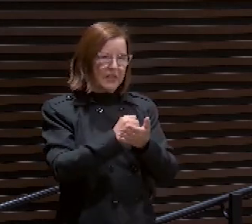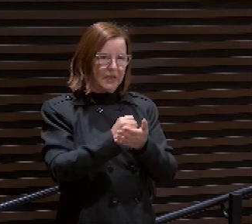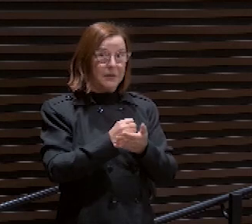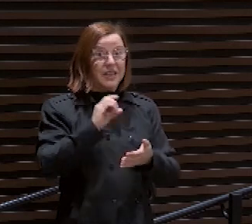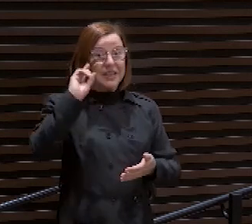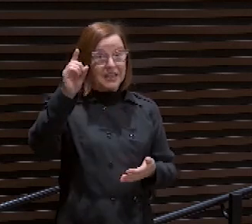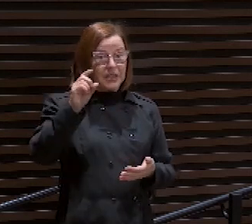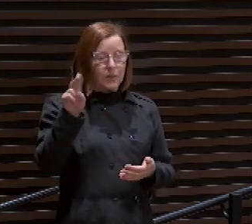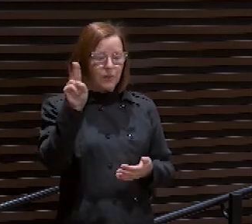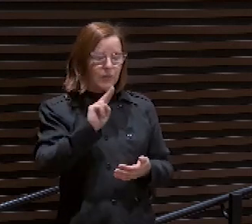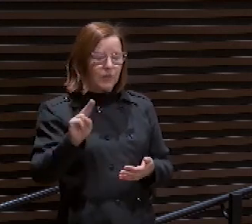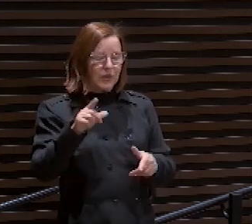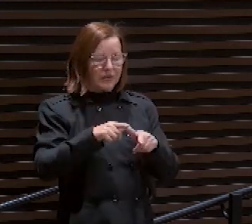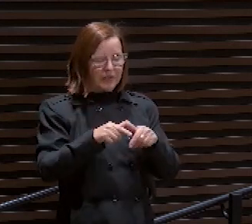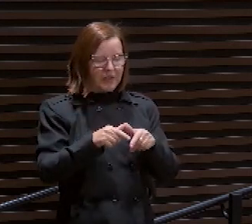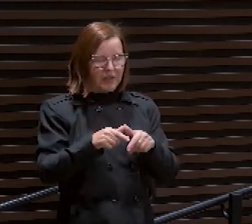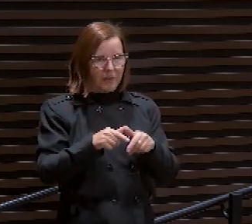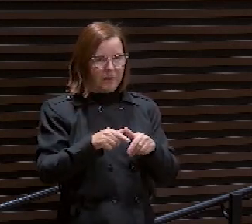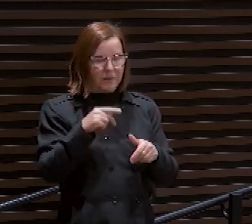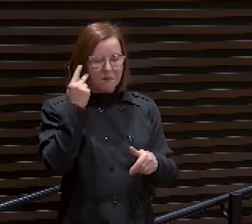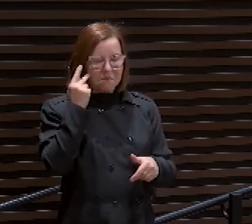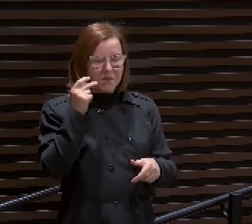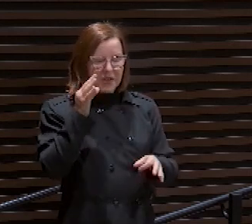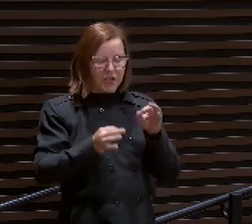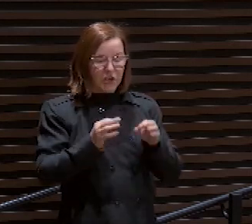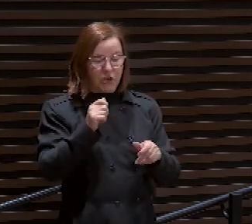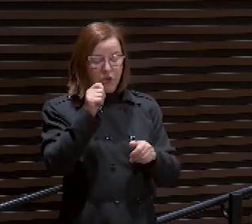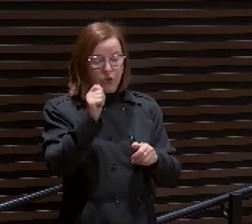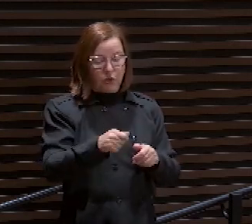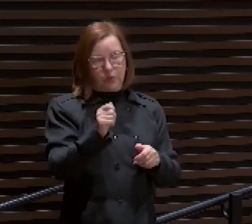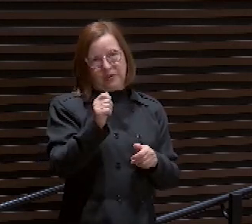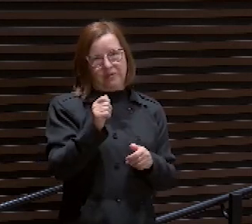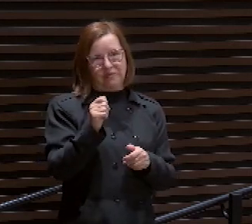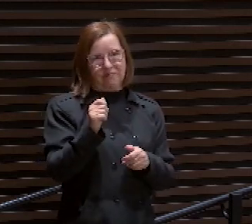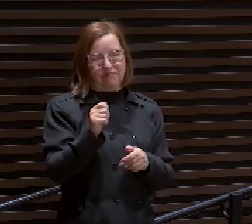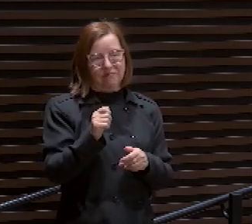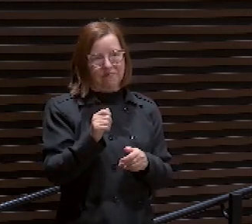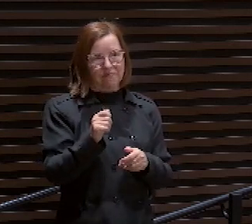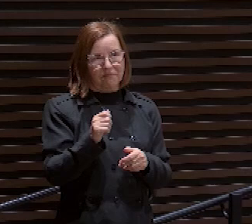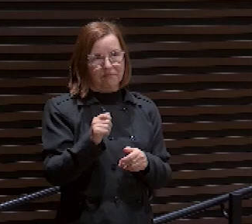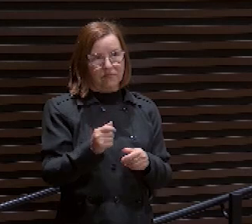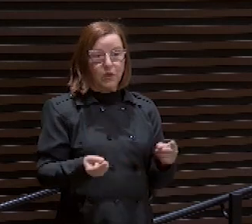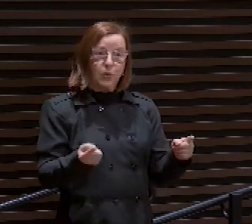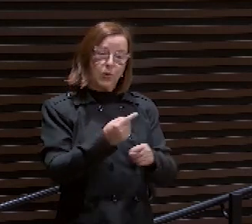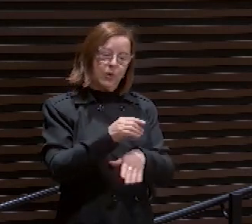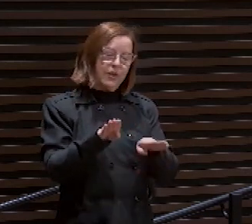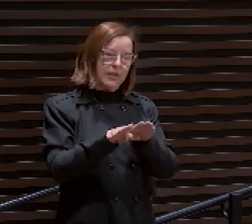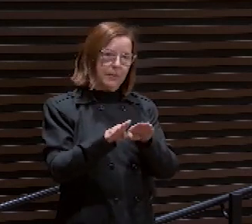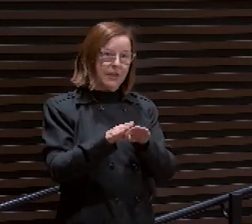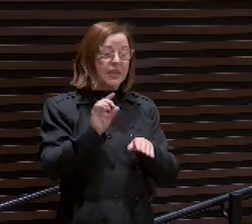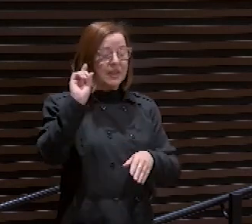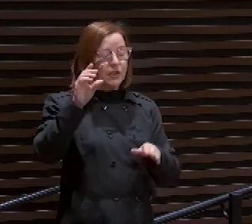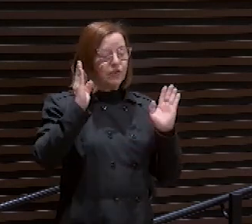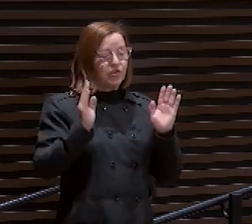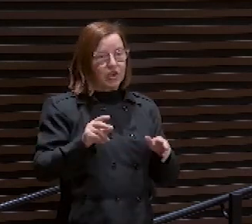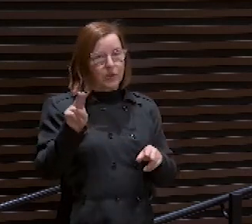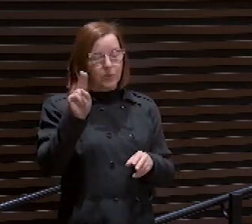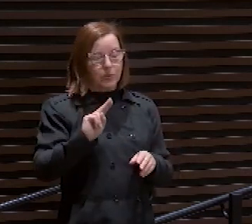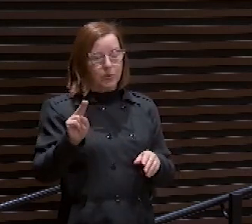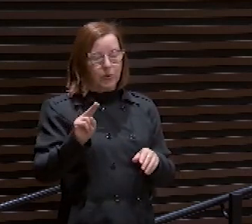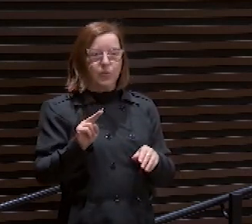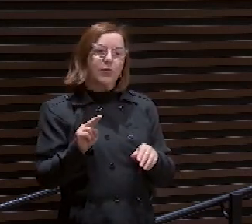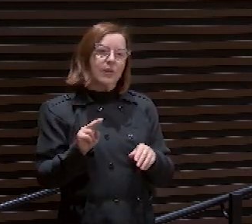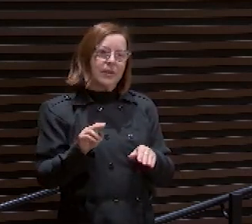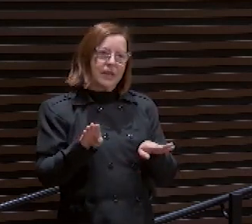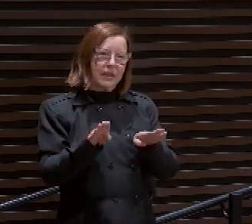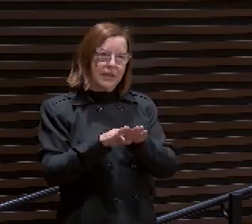Israel como juízo para povos ímpios em ambientes de guerra. E o contrário também. Deus já usou também povos ímpios para